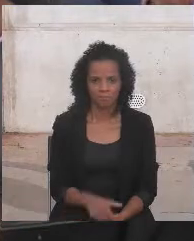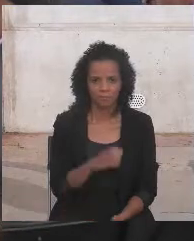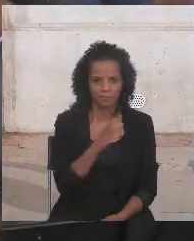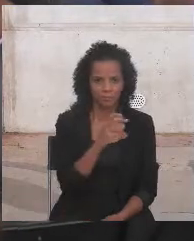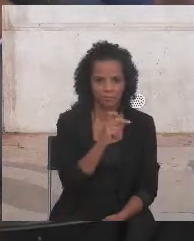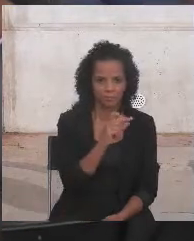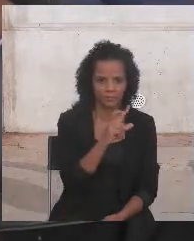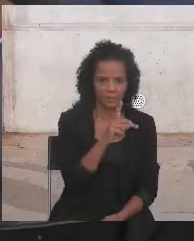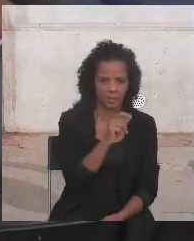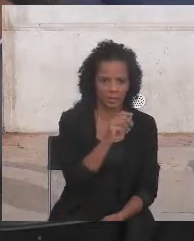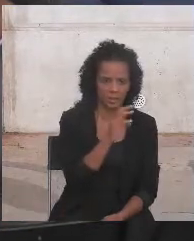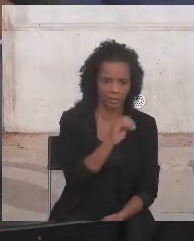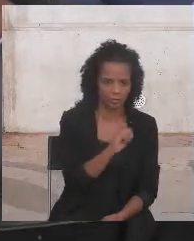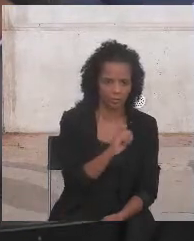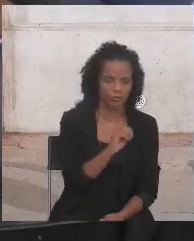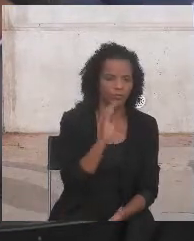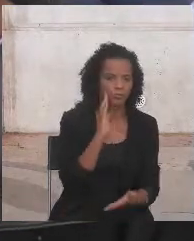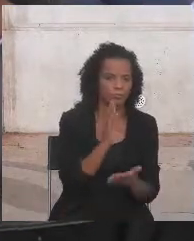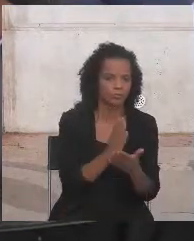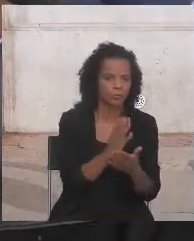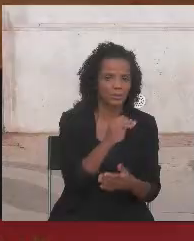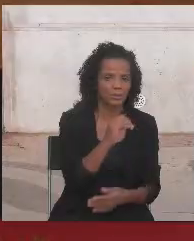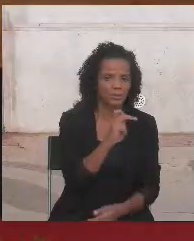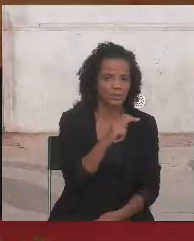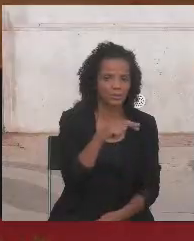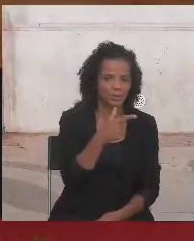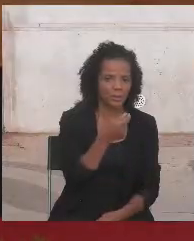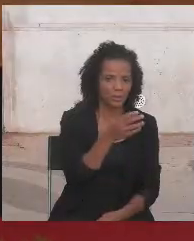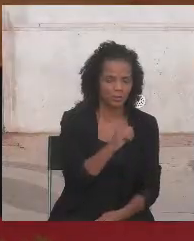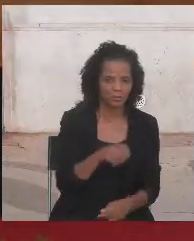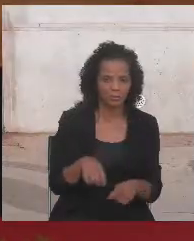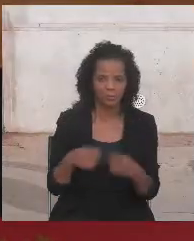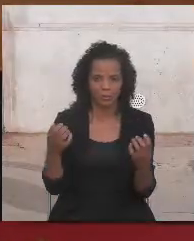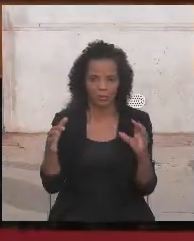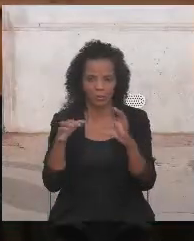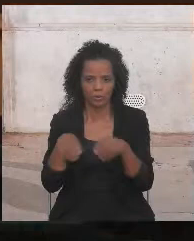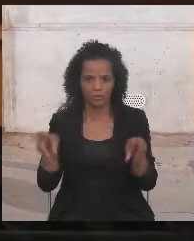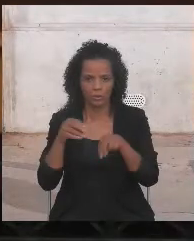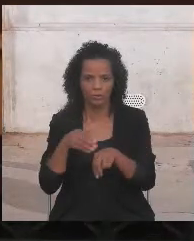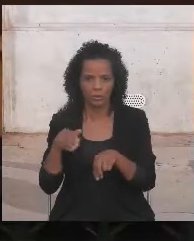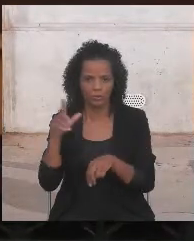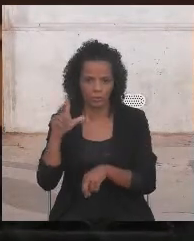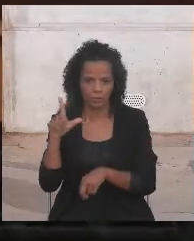Carlos Manuel das Neves Reis dos Santos, Coligação Novos Tempos, Lisboa.